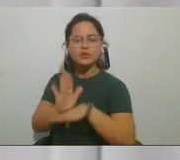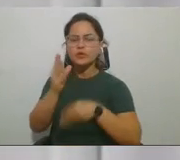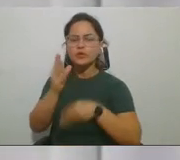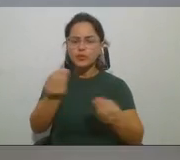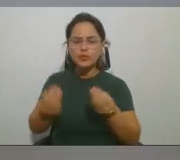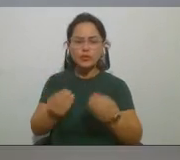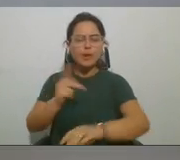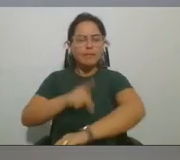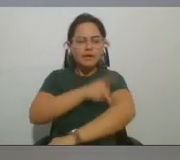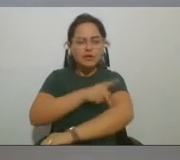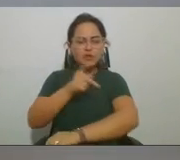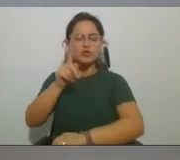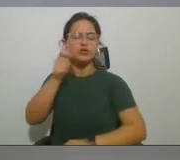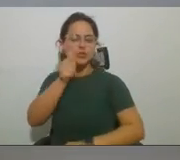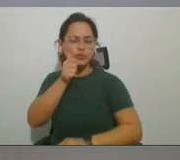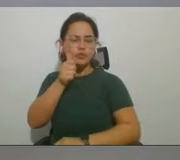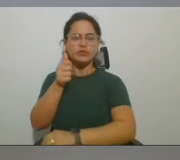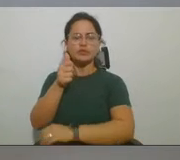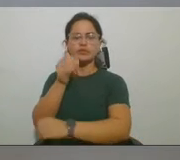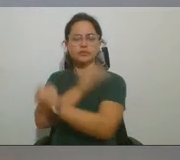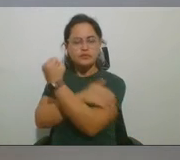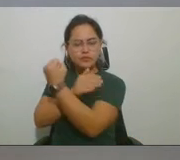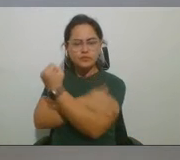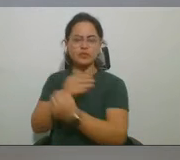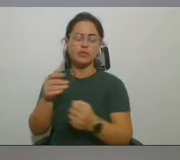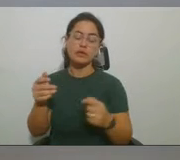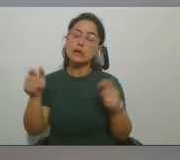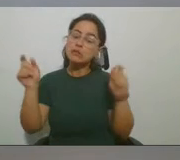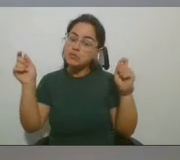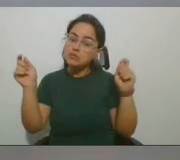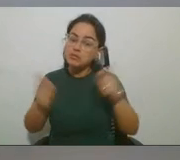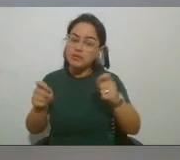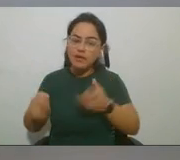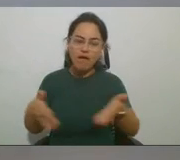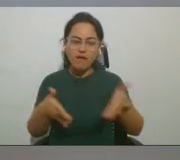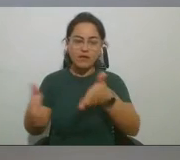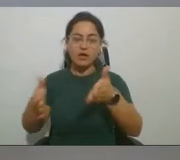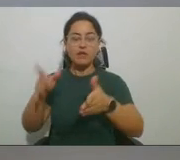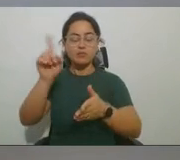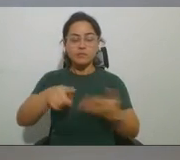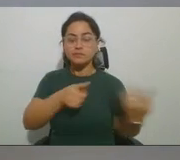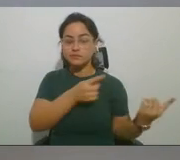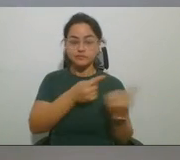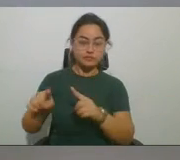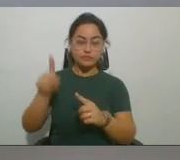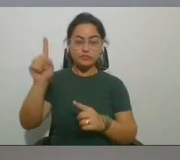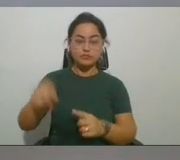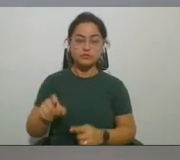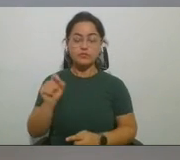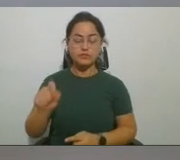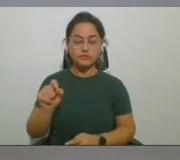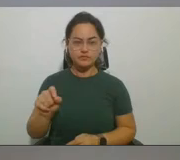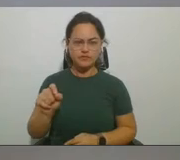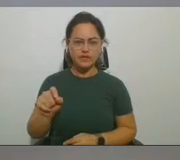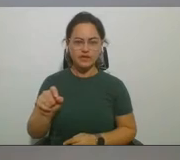pedagogias feministas podem ser um caminho para combater a